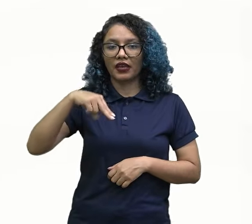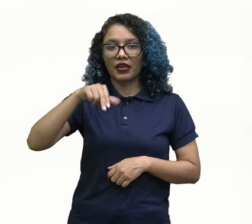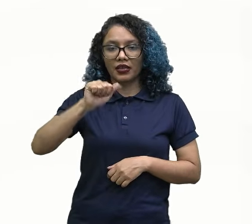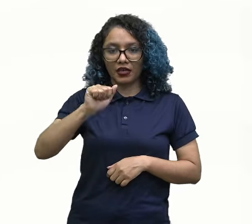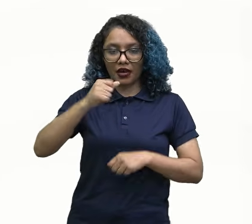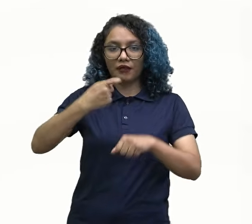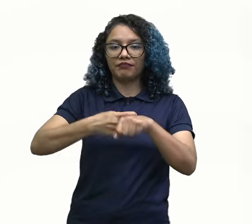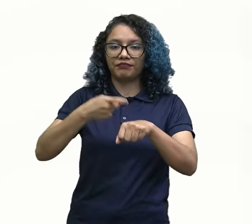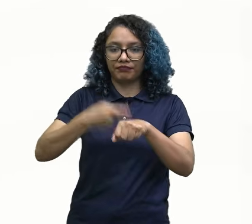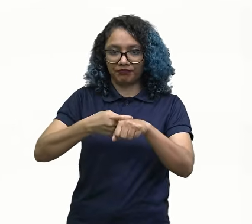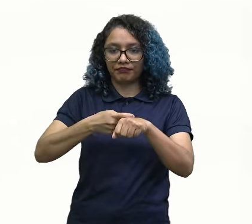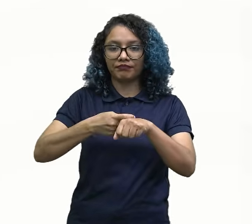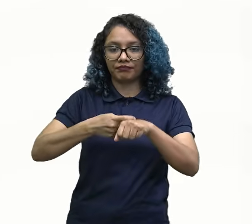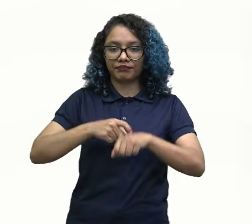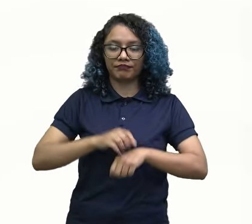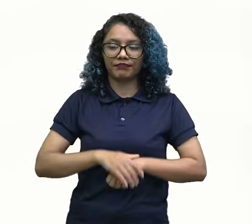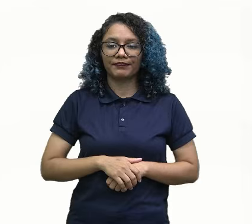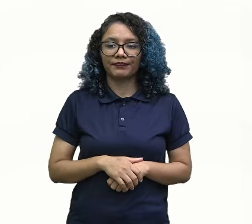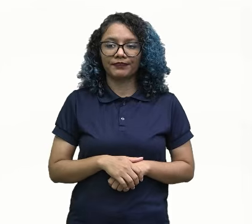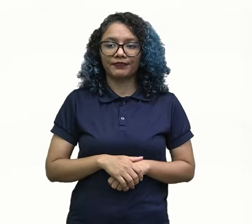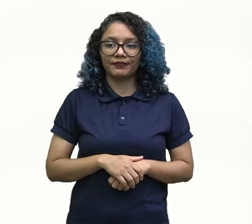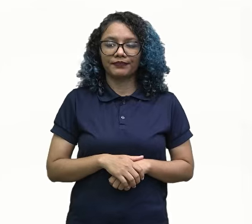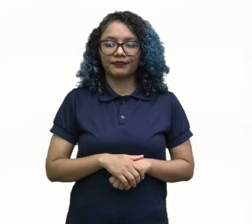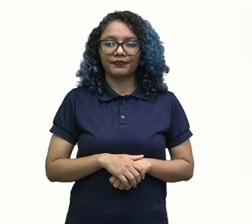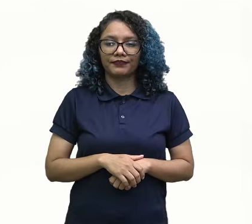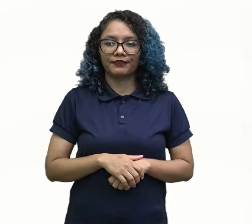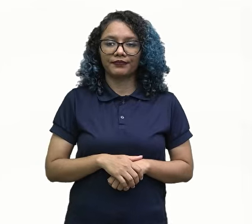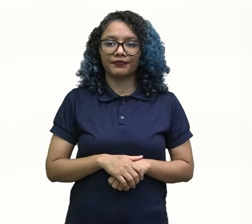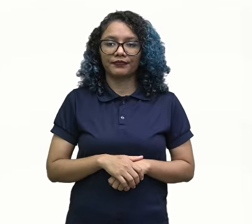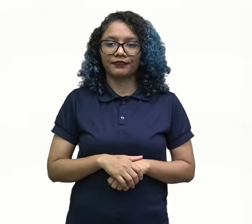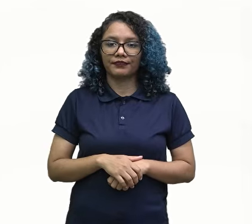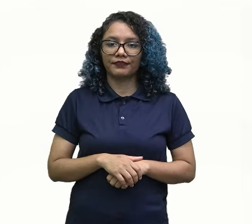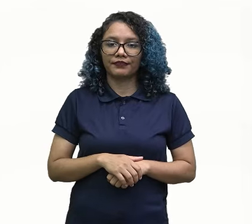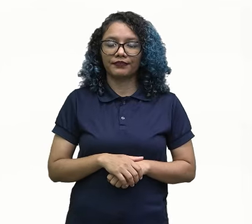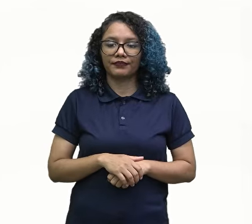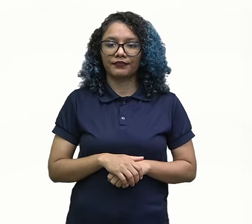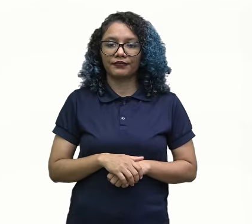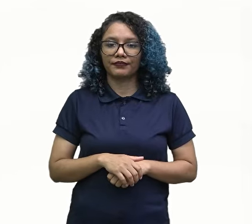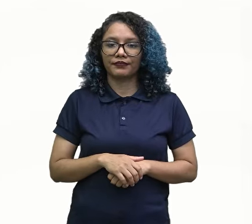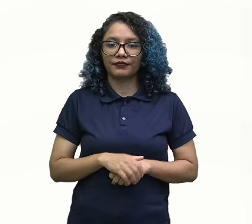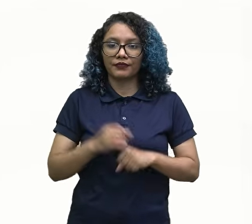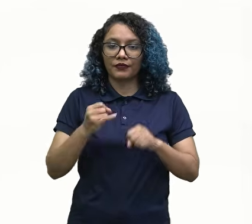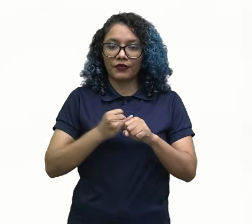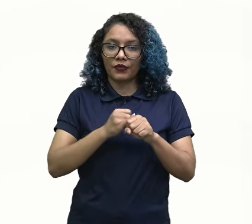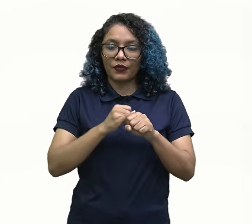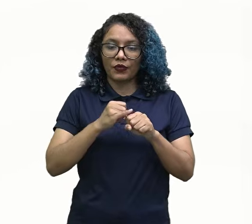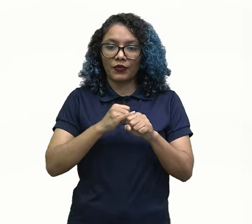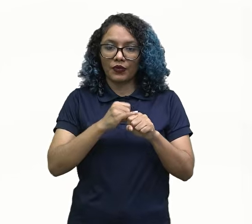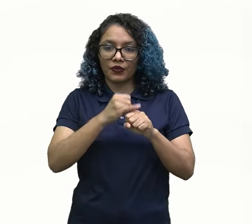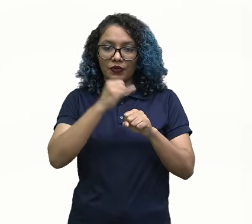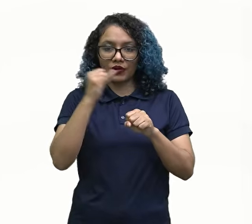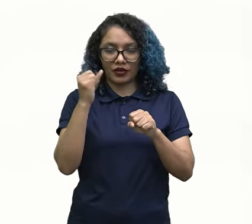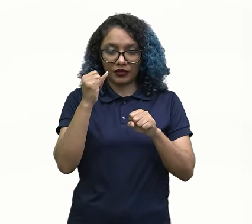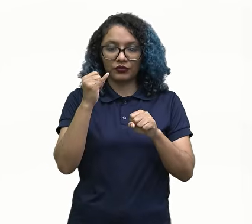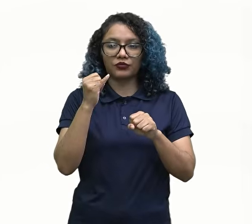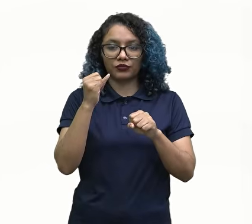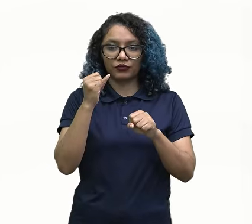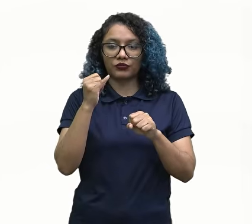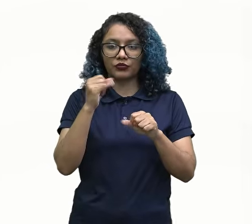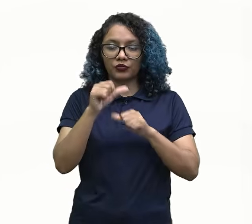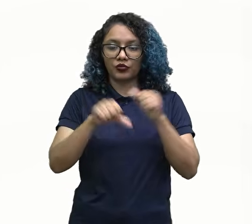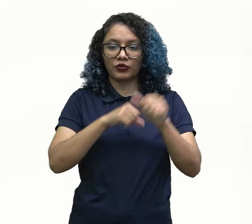sólido, né? O cátion vai deixar de ser esse cátion e vai se transformar nesse metal